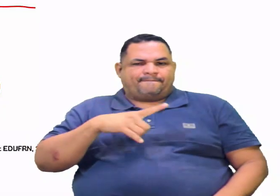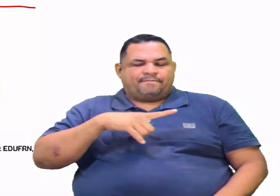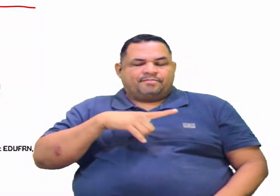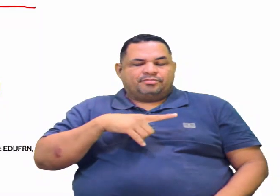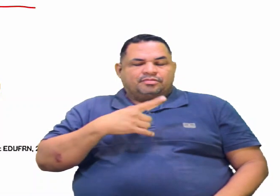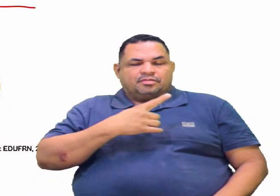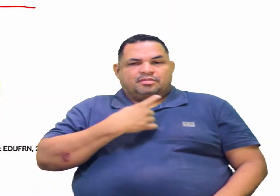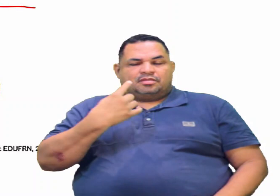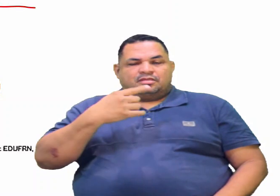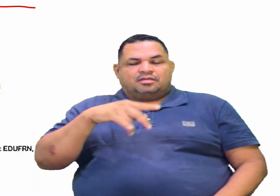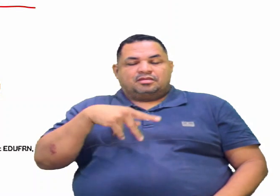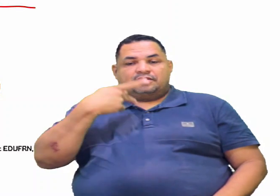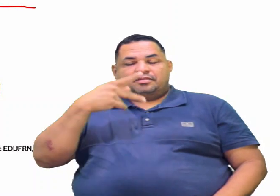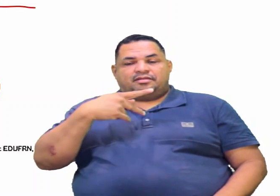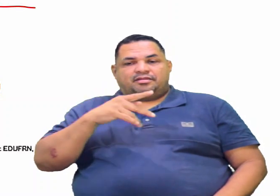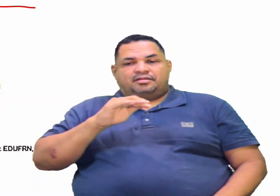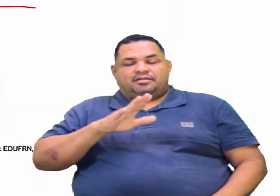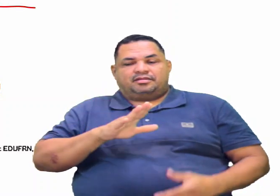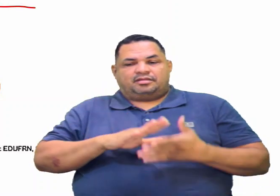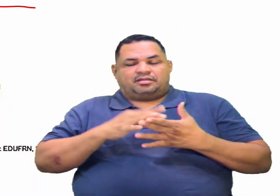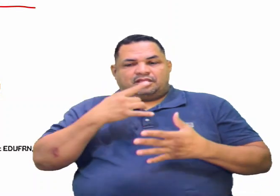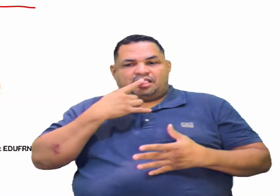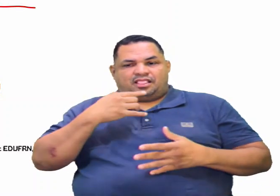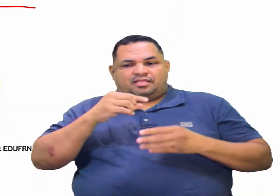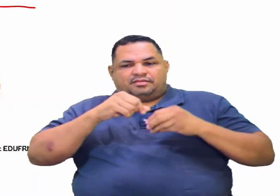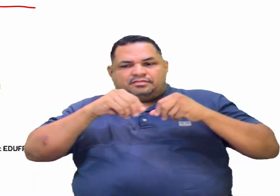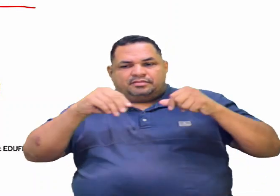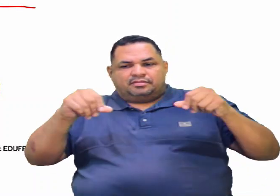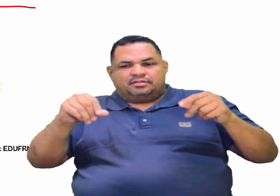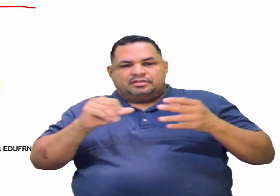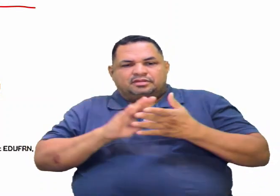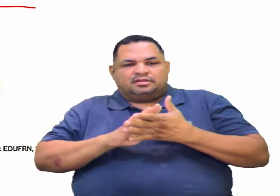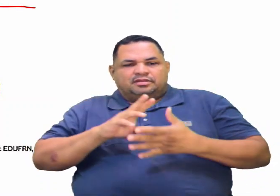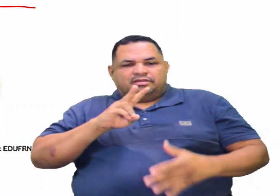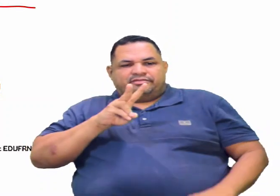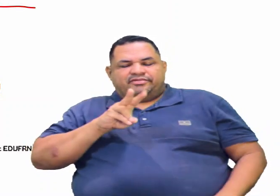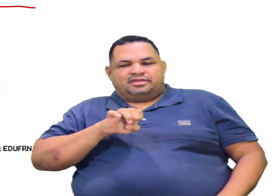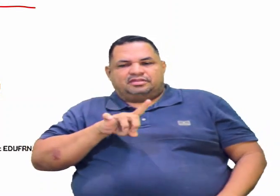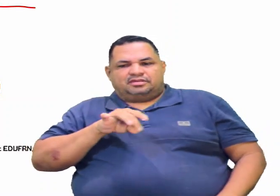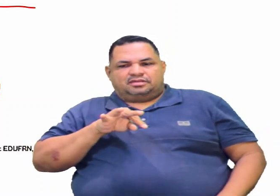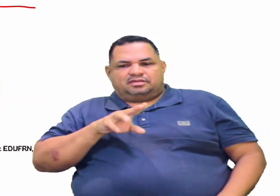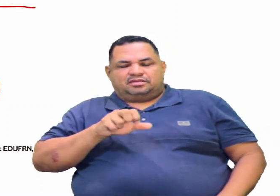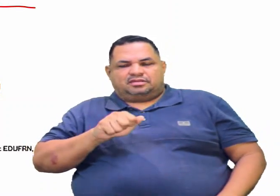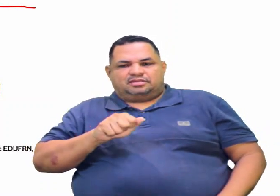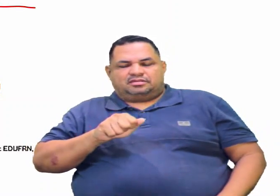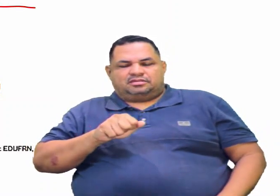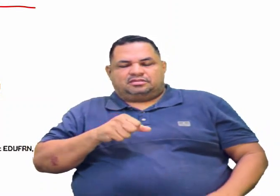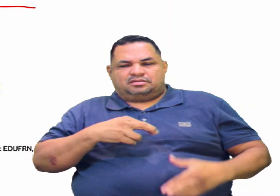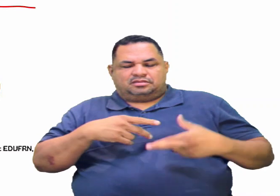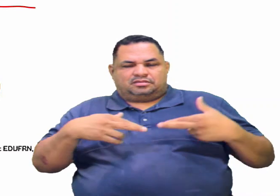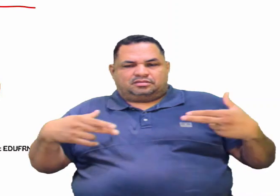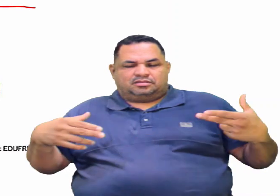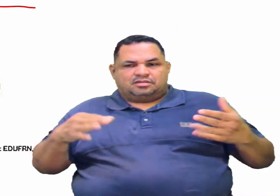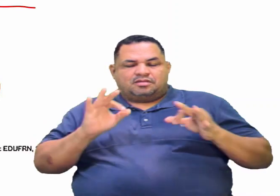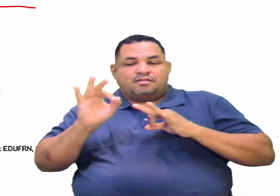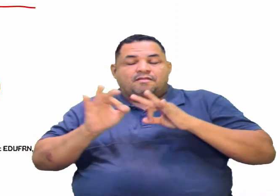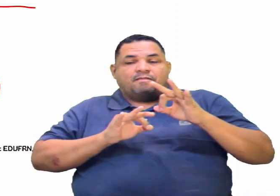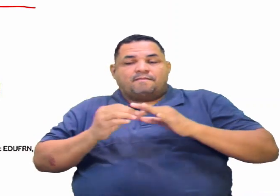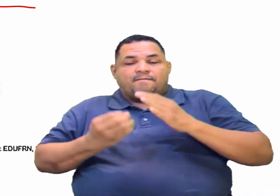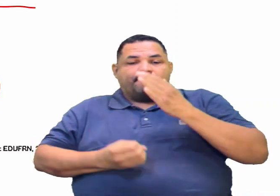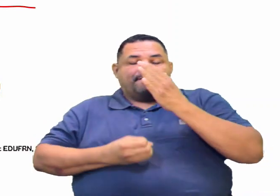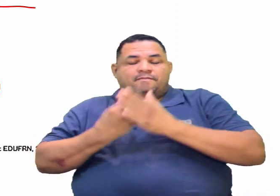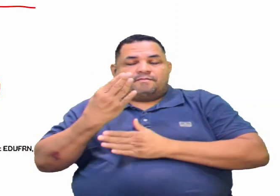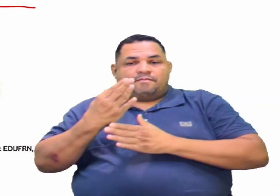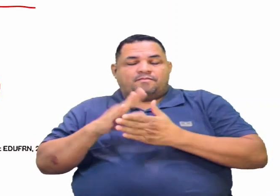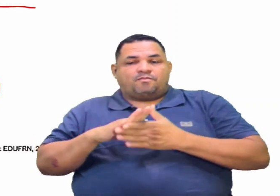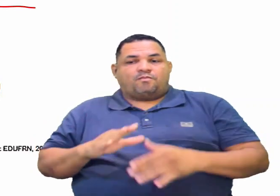estamos falando desses sais, né? Ó, a gente tem a efedrina, que reage com o ácido clorídrico, formando o